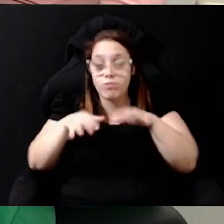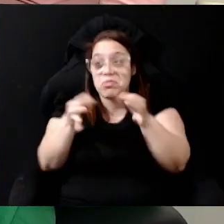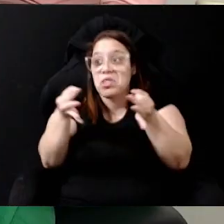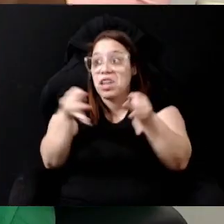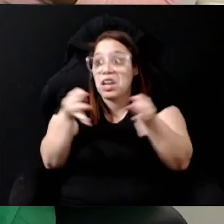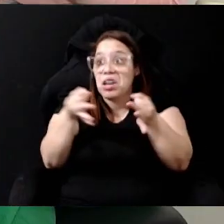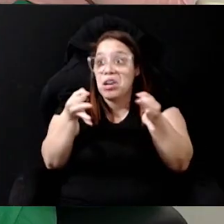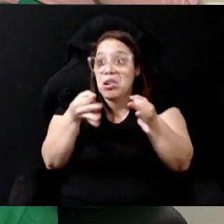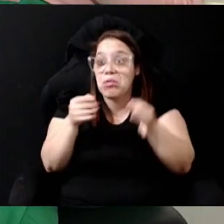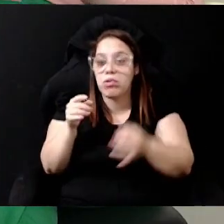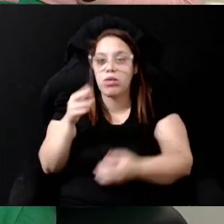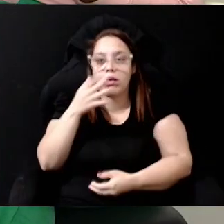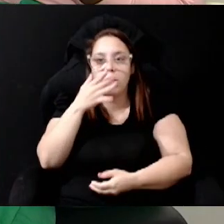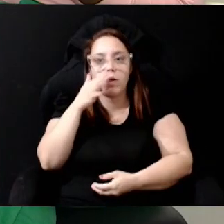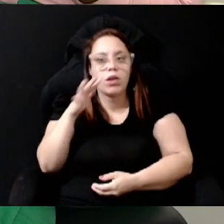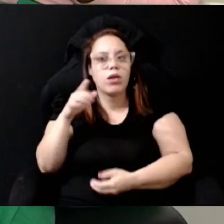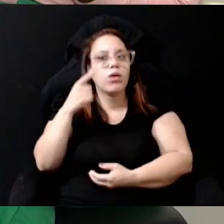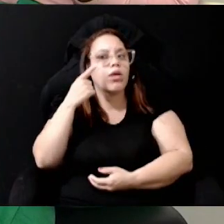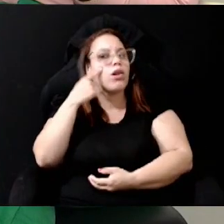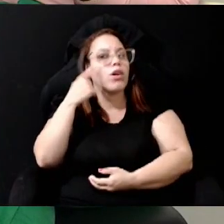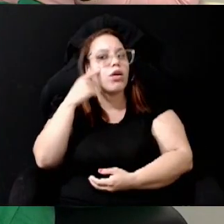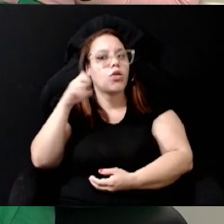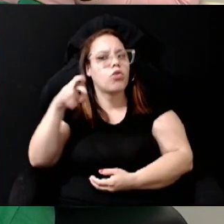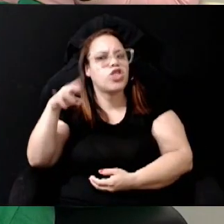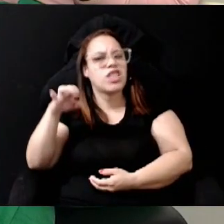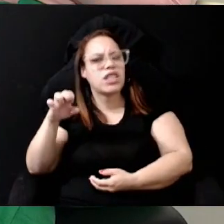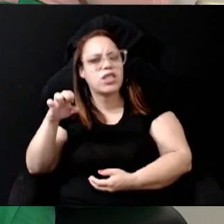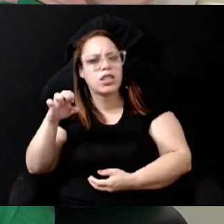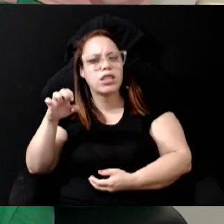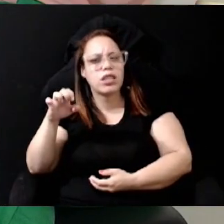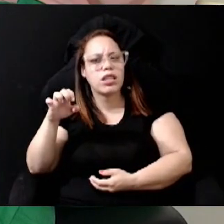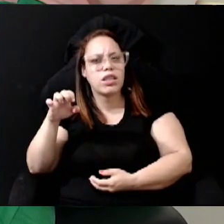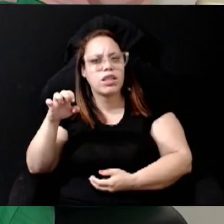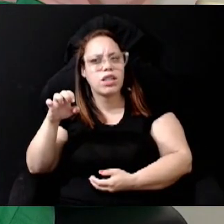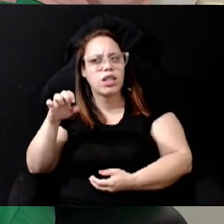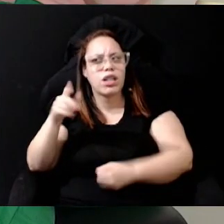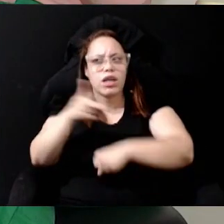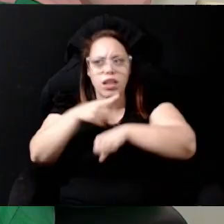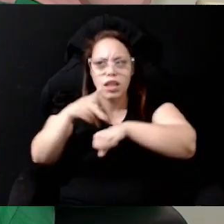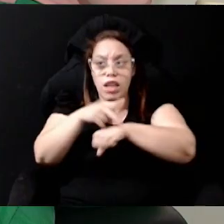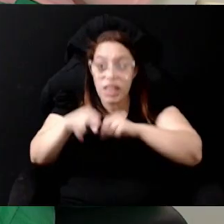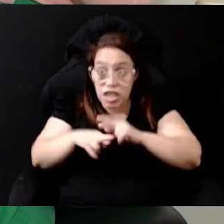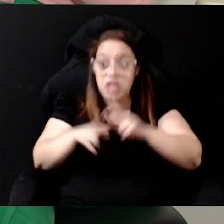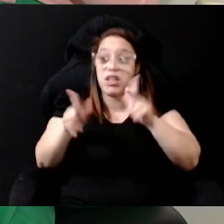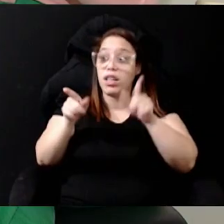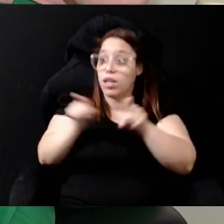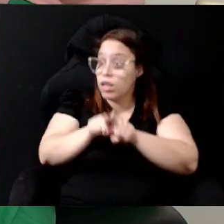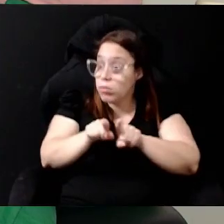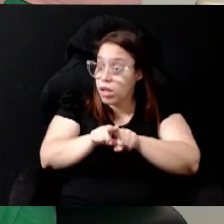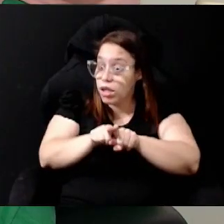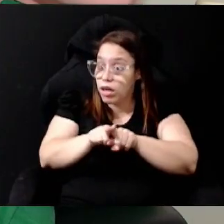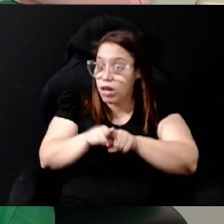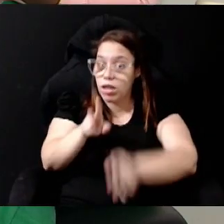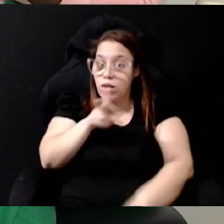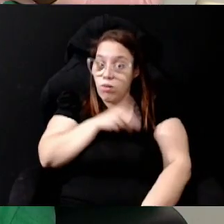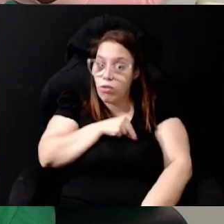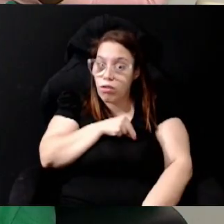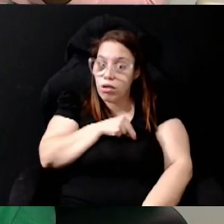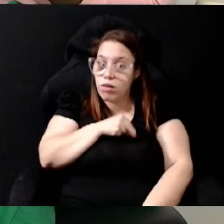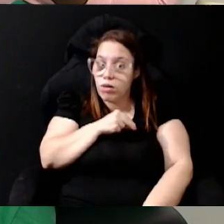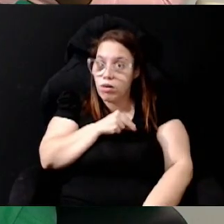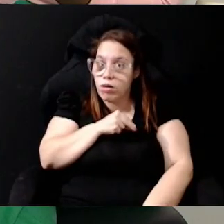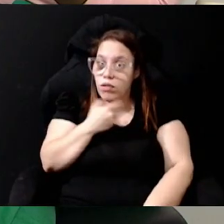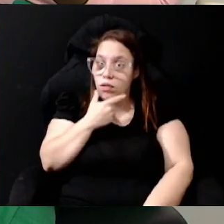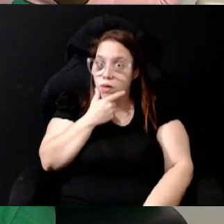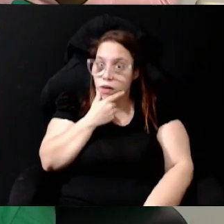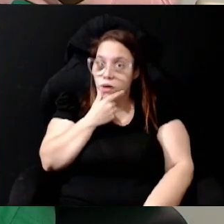faz esse movimento, porque parece que é muito simples, a criança consegue perceber, olha, tem um continente muito rico, que tem países que têm diferenças também. Né?